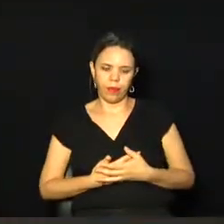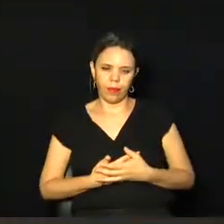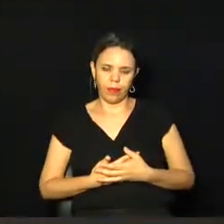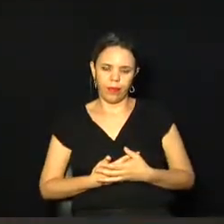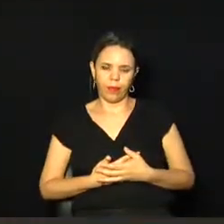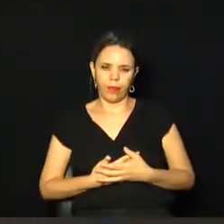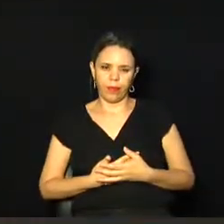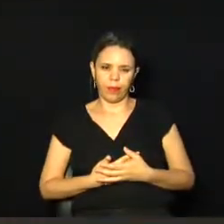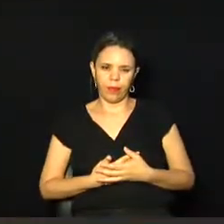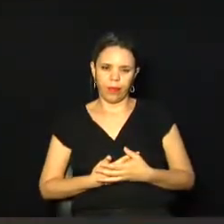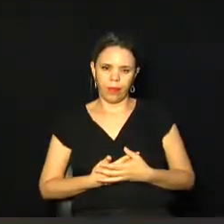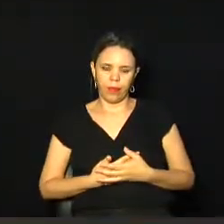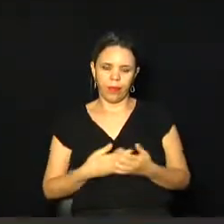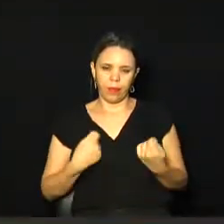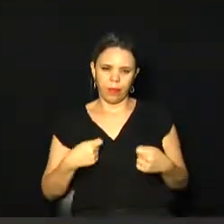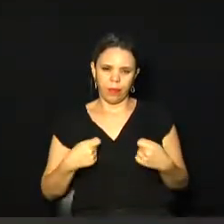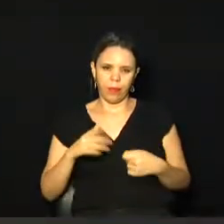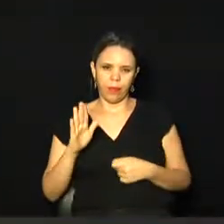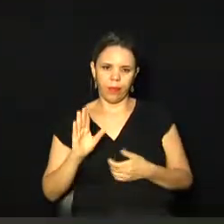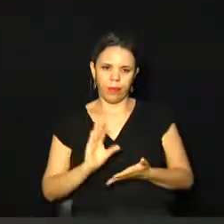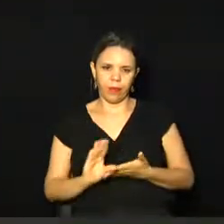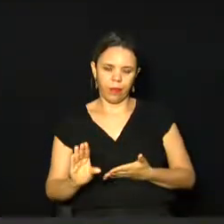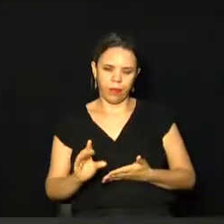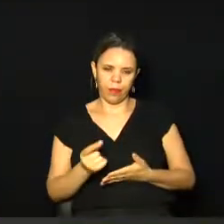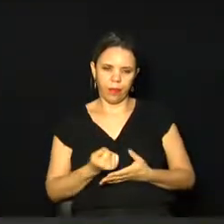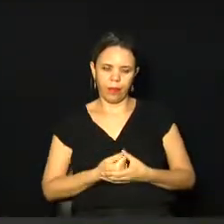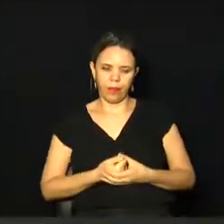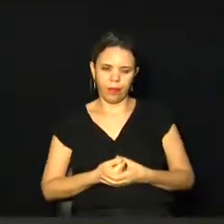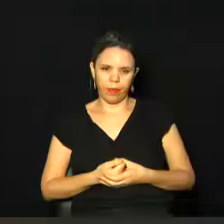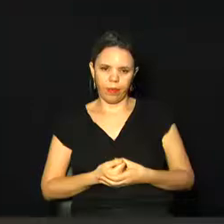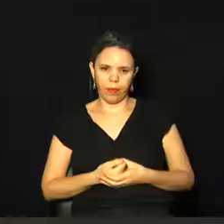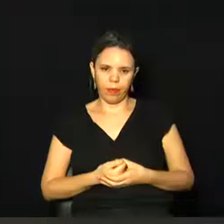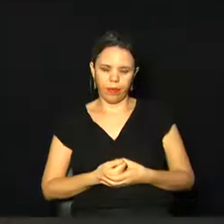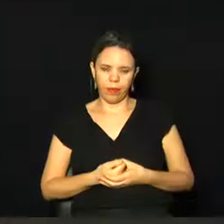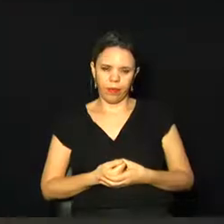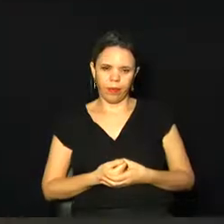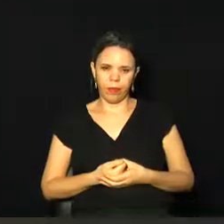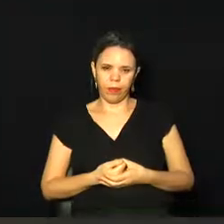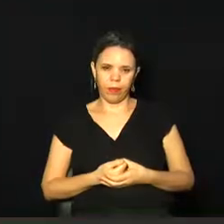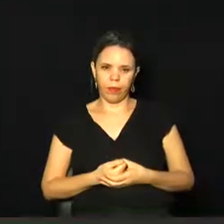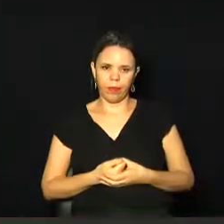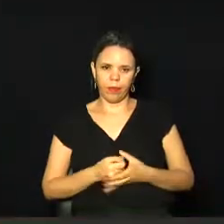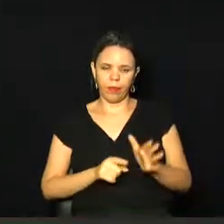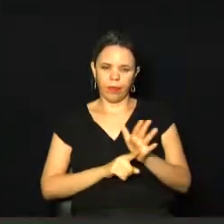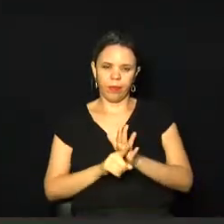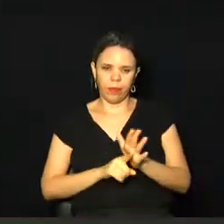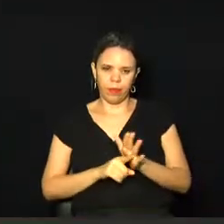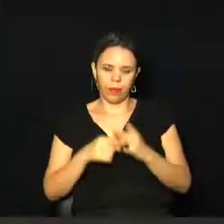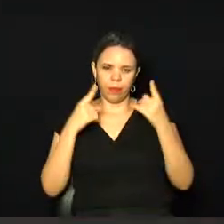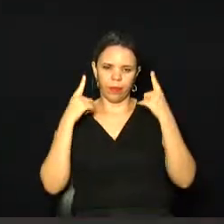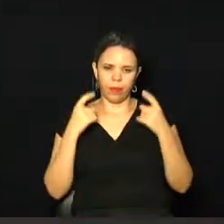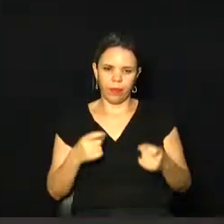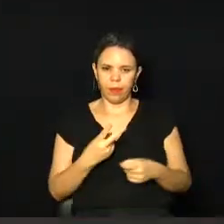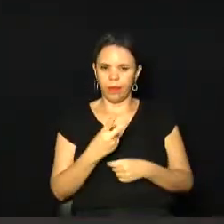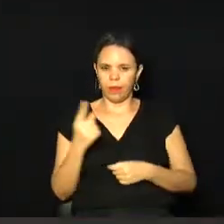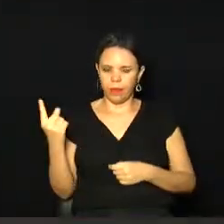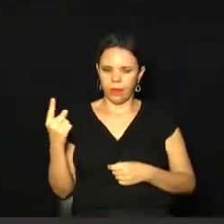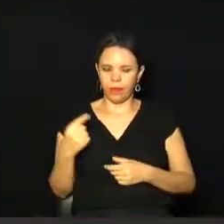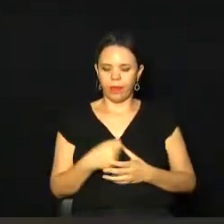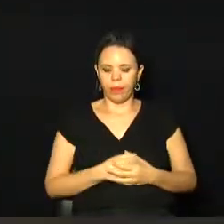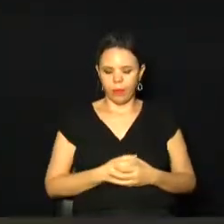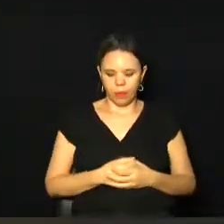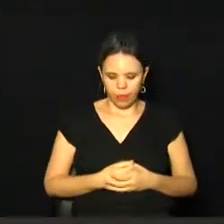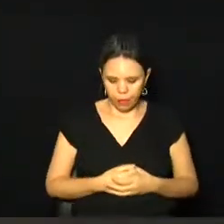ainda assim a gente precisa de mais investimento. Segundo o Atlas da Violência de 2021,